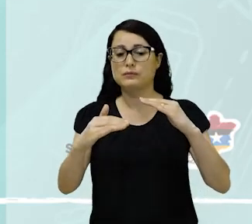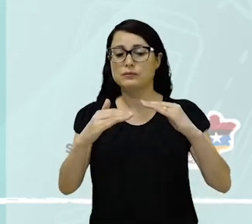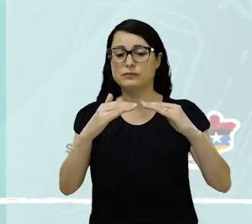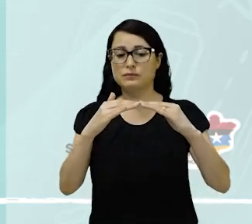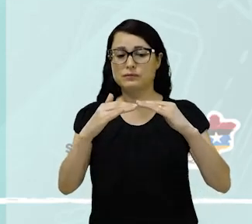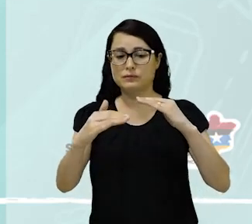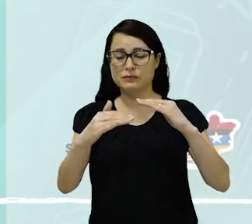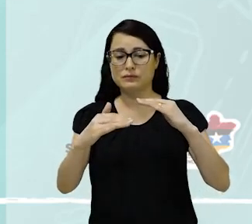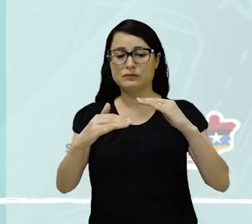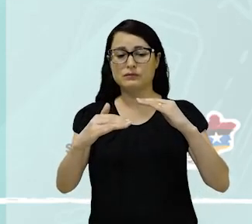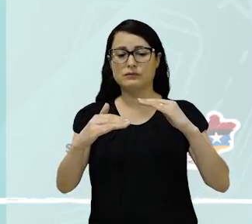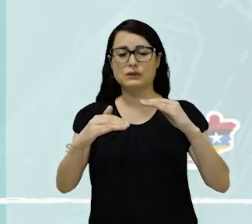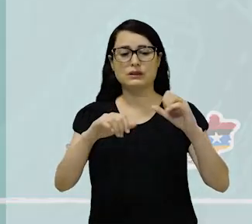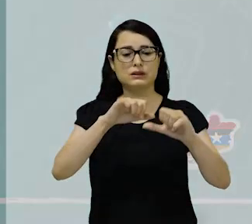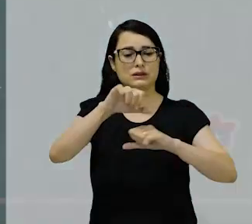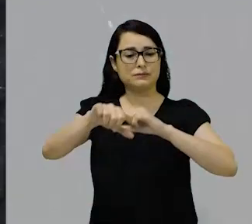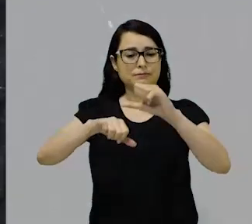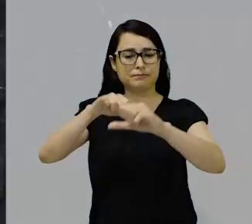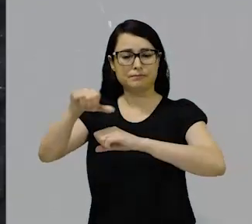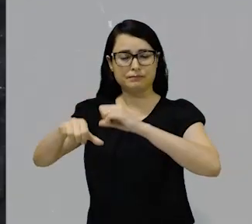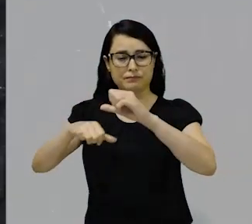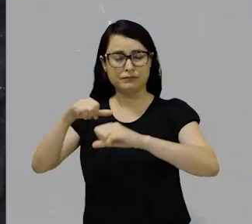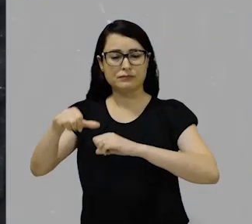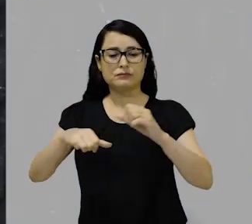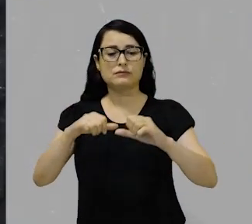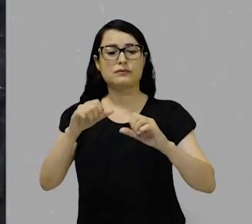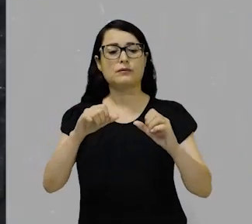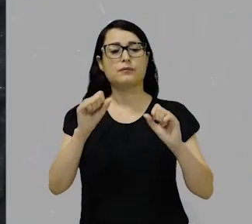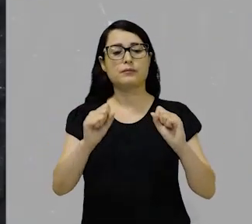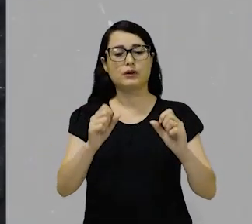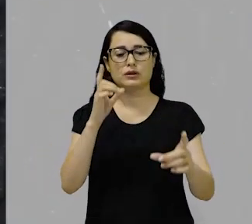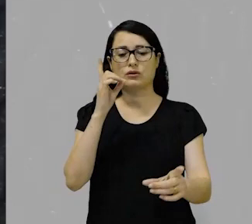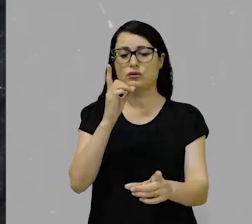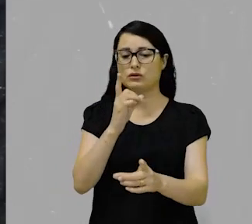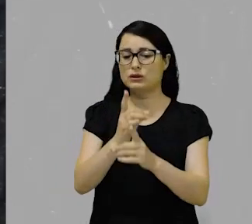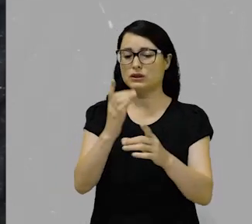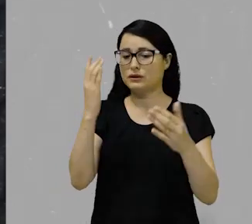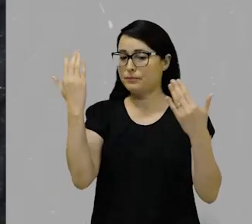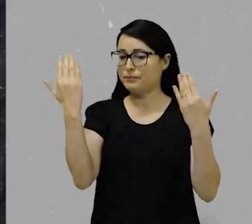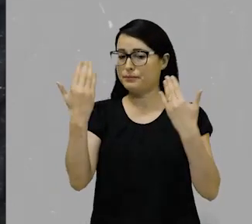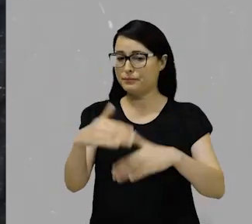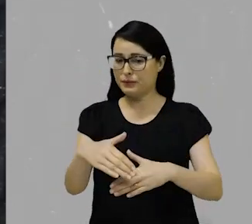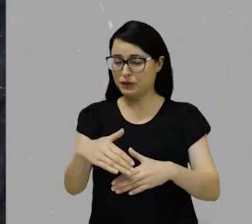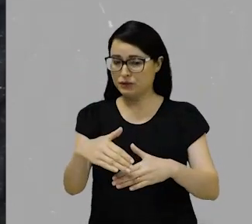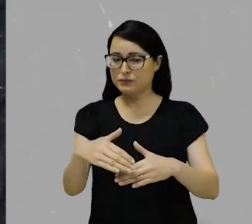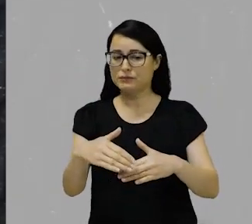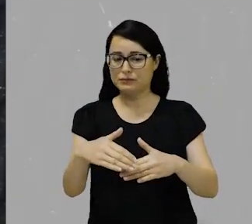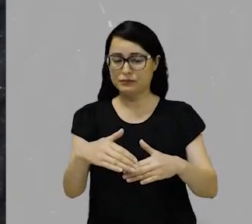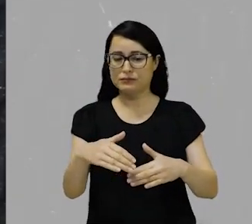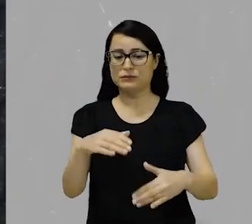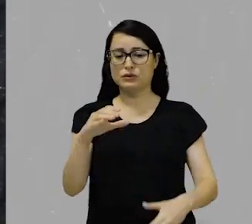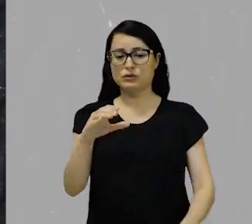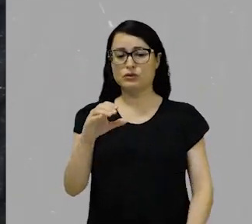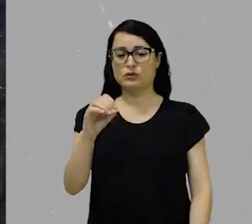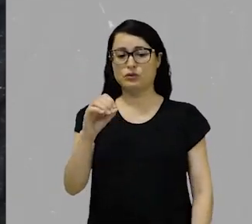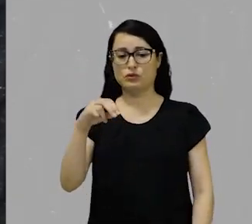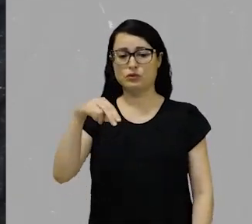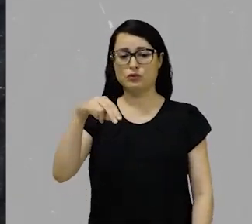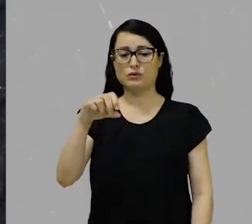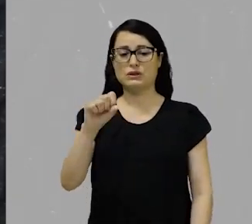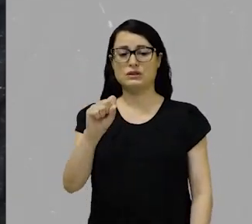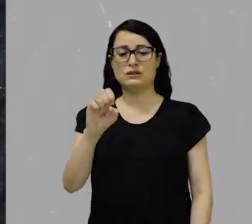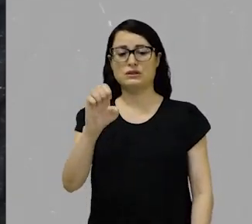limite transformante, tá? Vocês podem encontrar em prova ele também sendo chamado de conservativo,